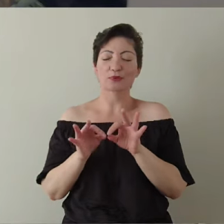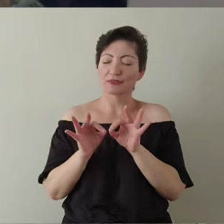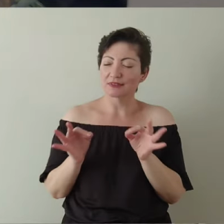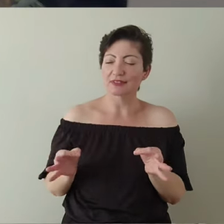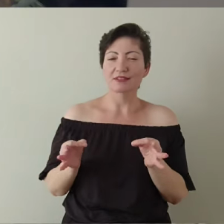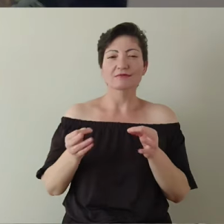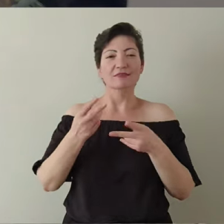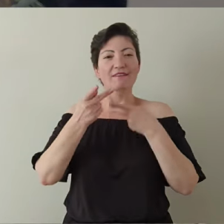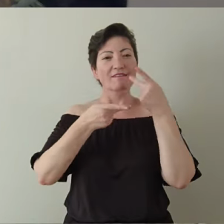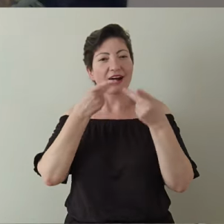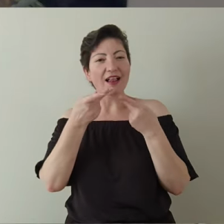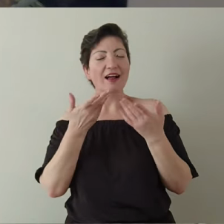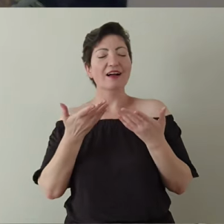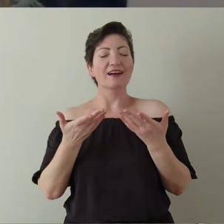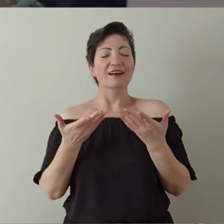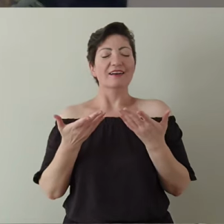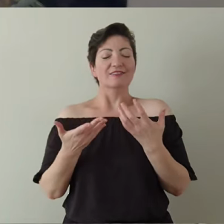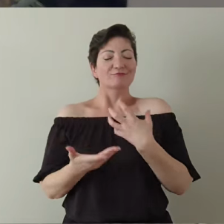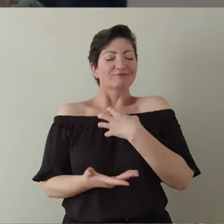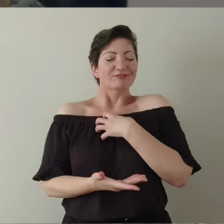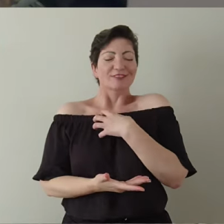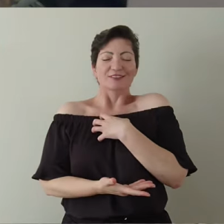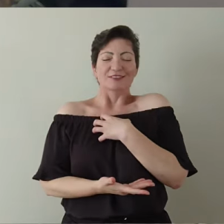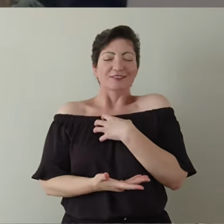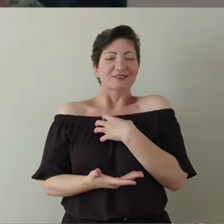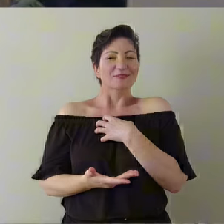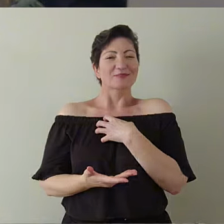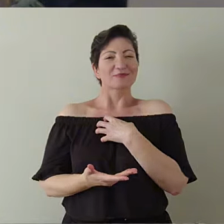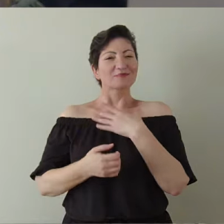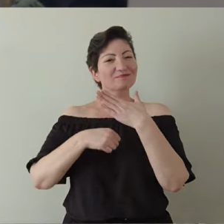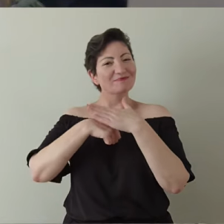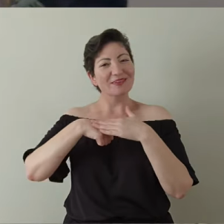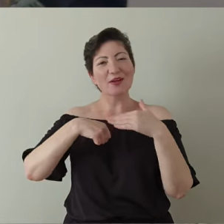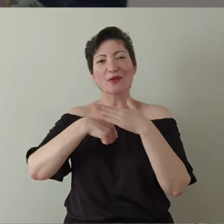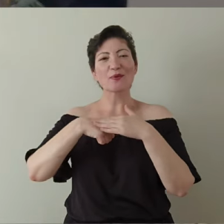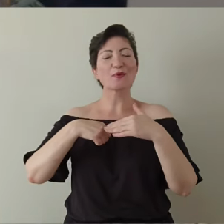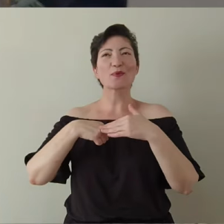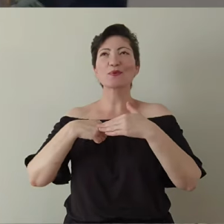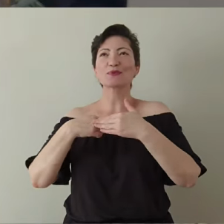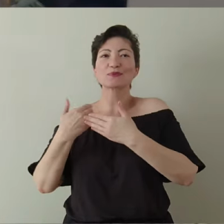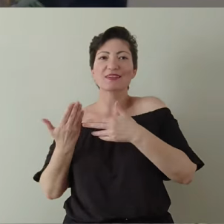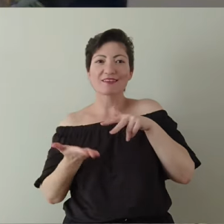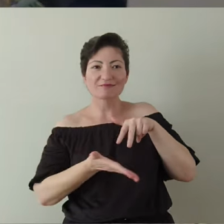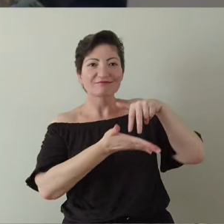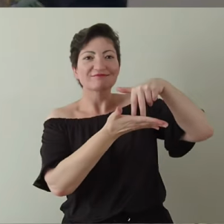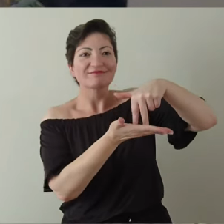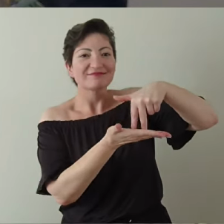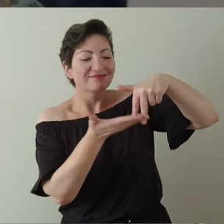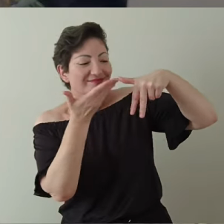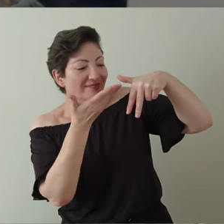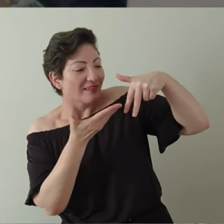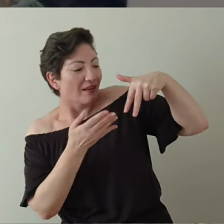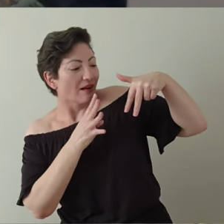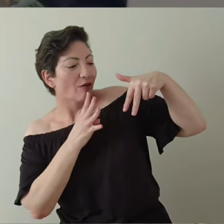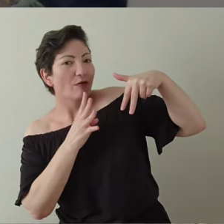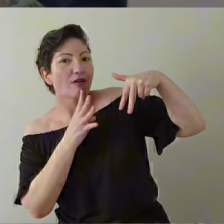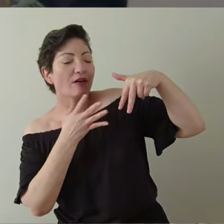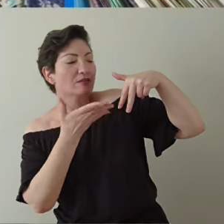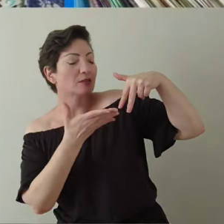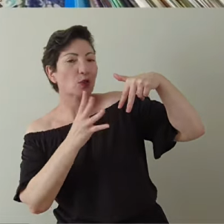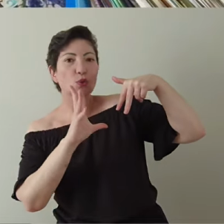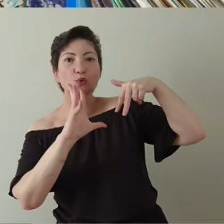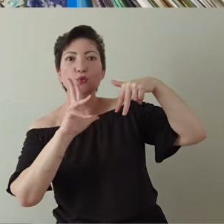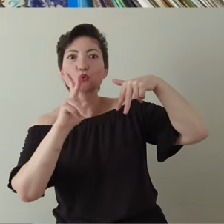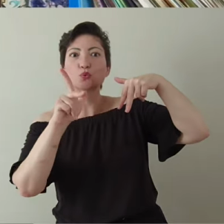simples de falar, uma maneira tão singela de existir no mundo, que quando você conhece ela, você não diz que ela é tudo isso que ela